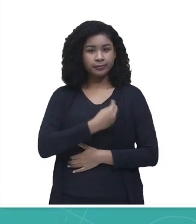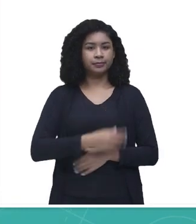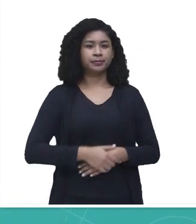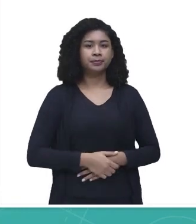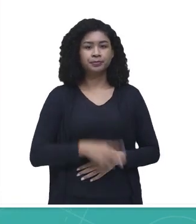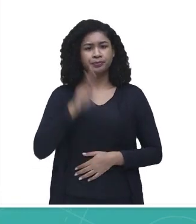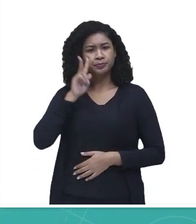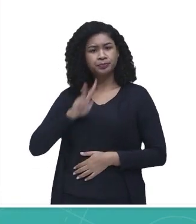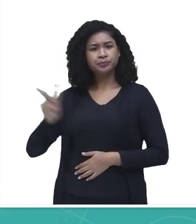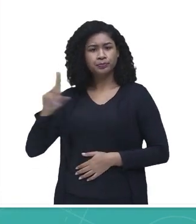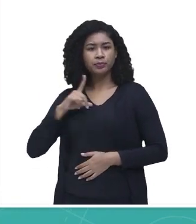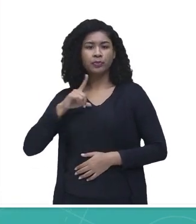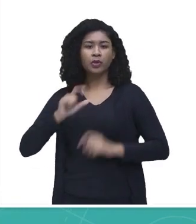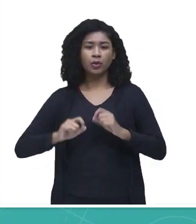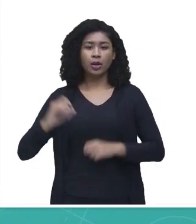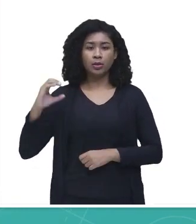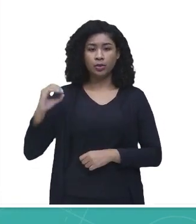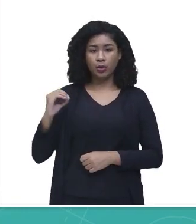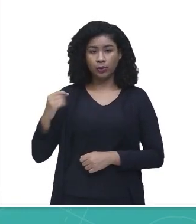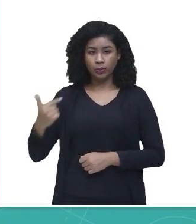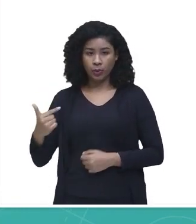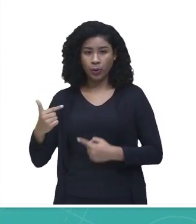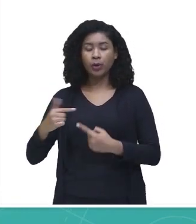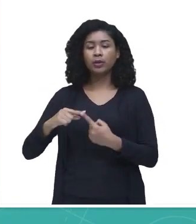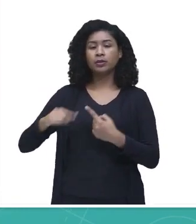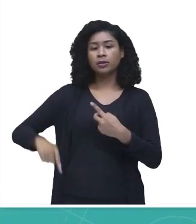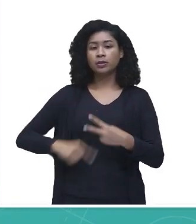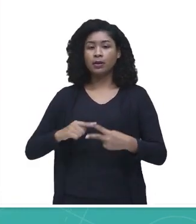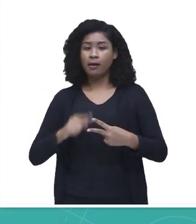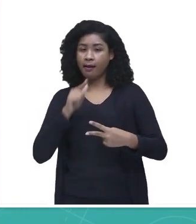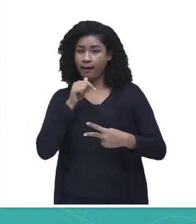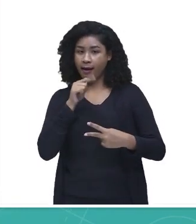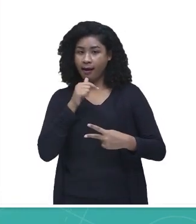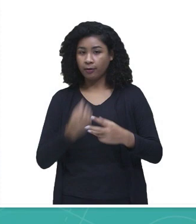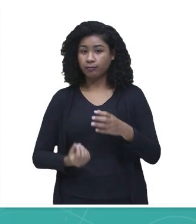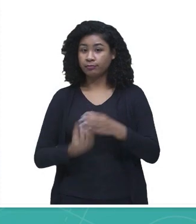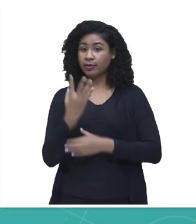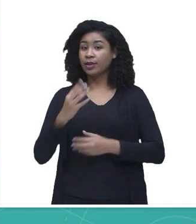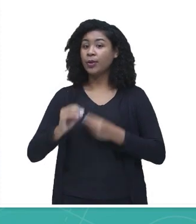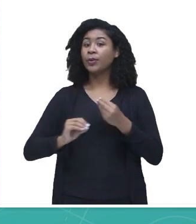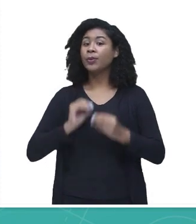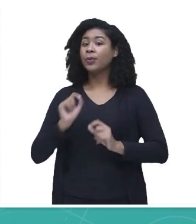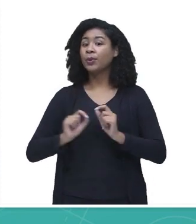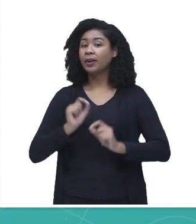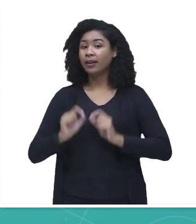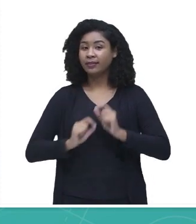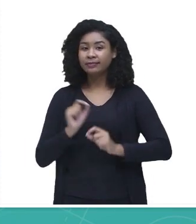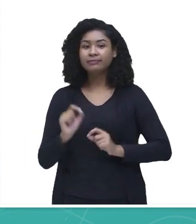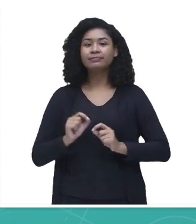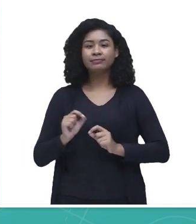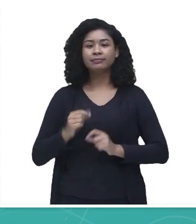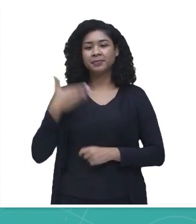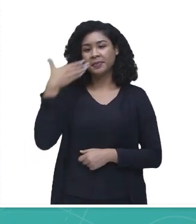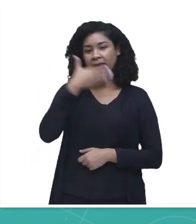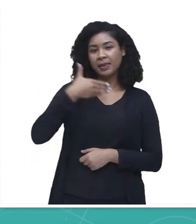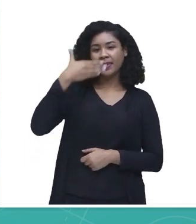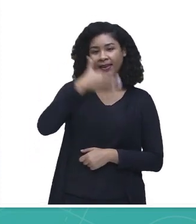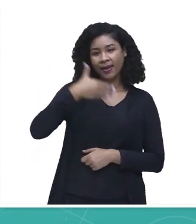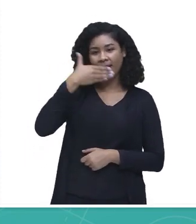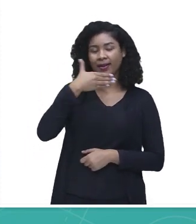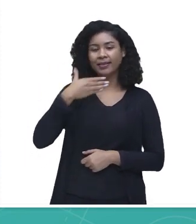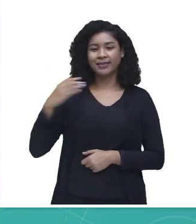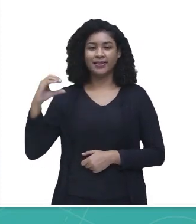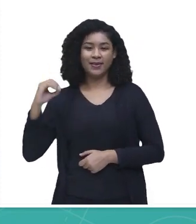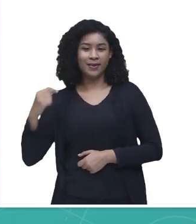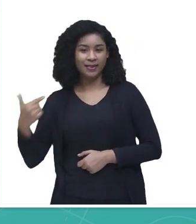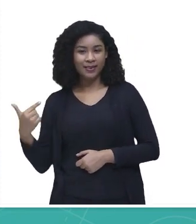a glicose mais oxigênio. Então, a matemática simples que acontece aí na fotossíntese, claro que o processo é um pouquinho mais elaborado,